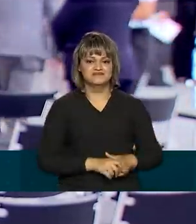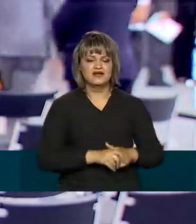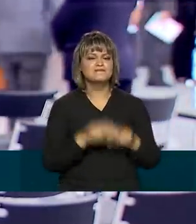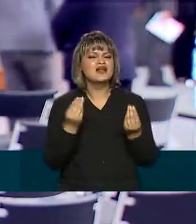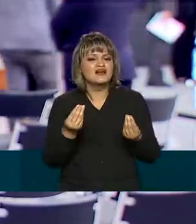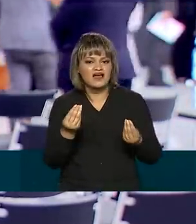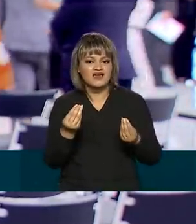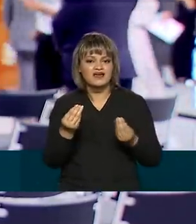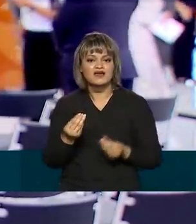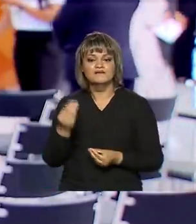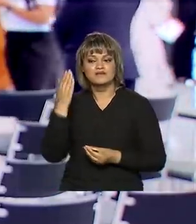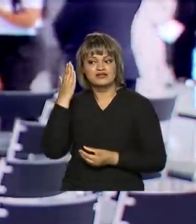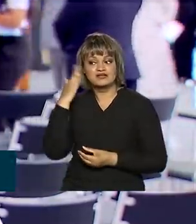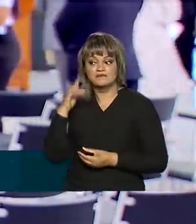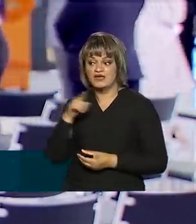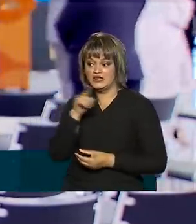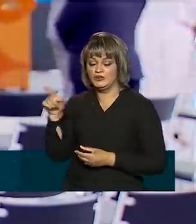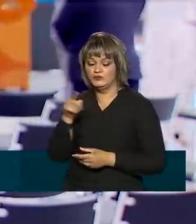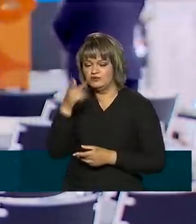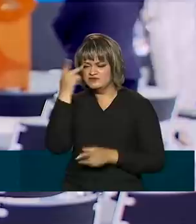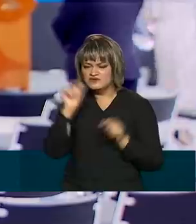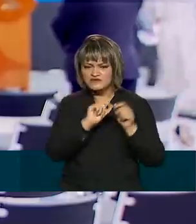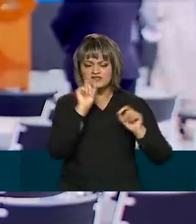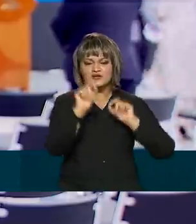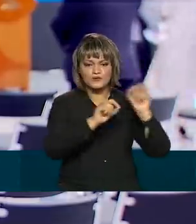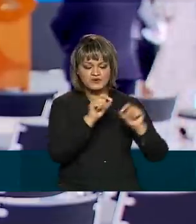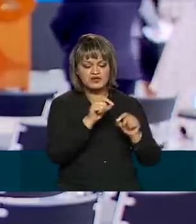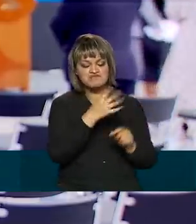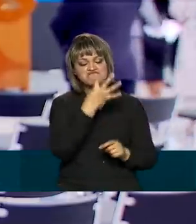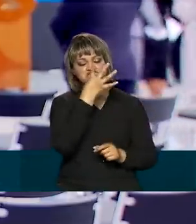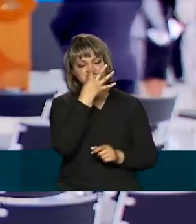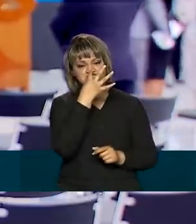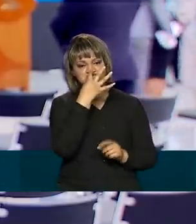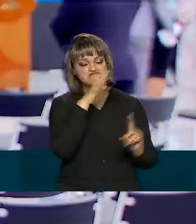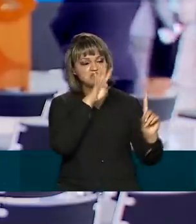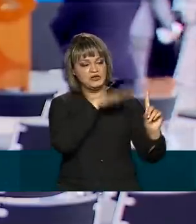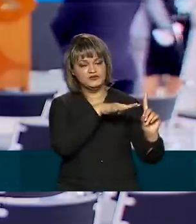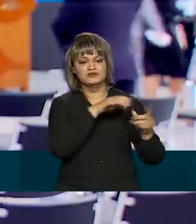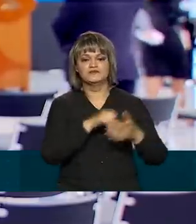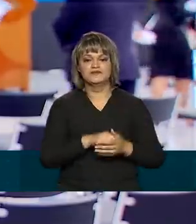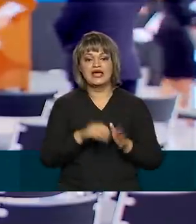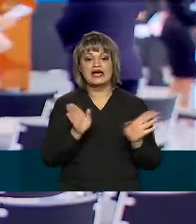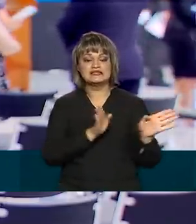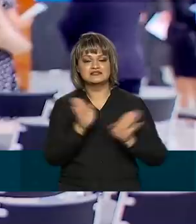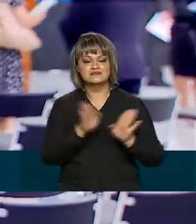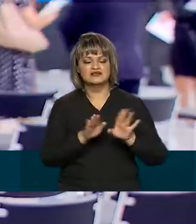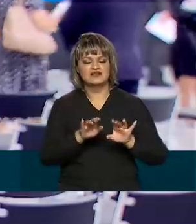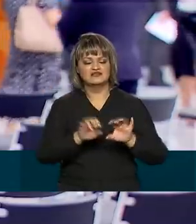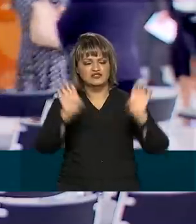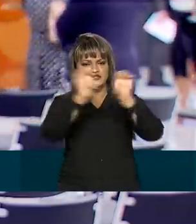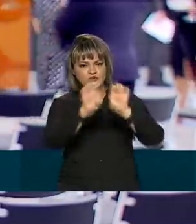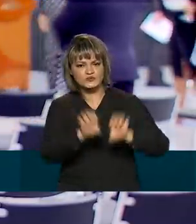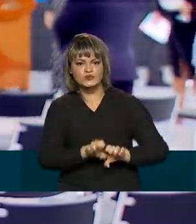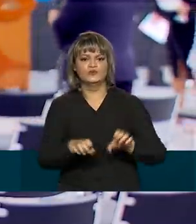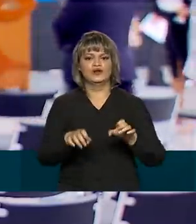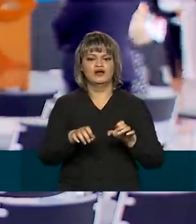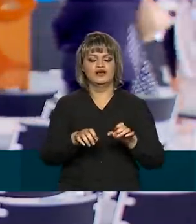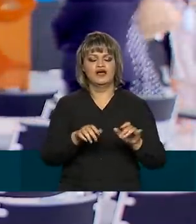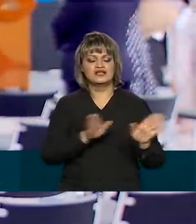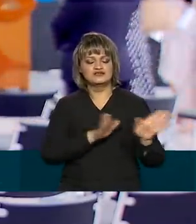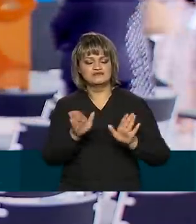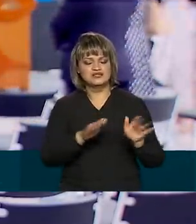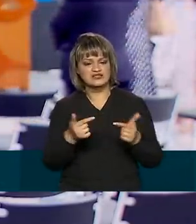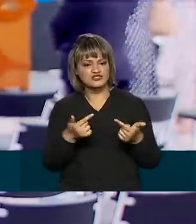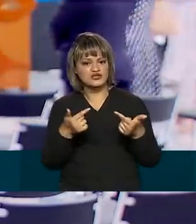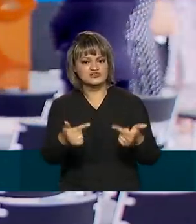é reconhecer o que vem sendo feito em várias áreas. Acessibilidade arquitetônica, acessibilidade atitudinal,